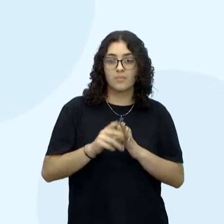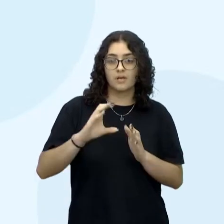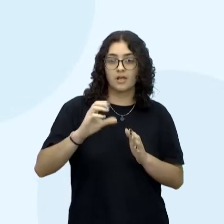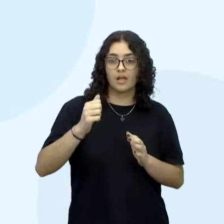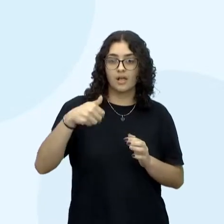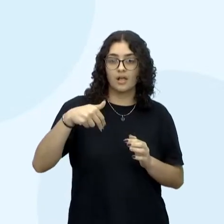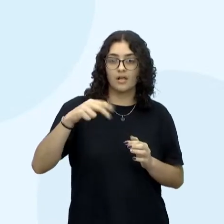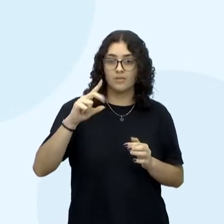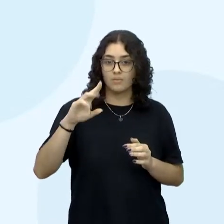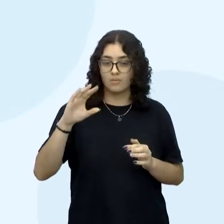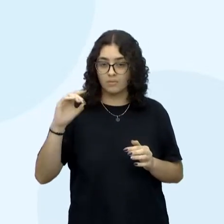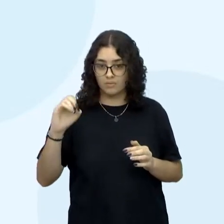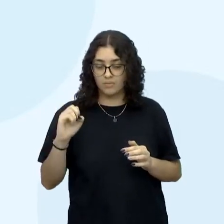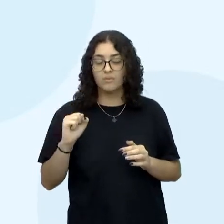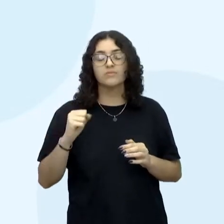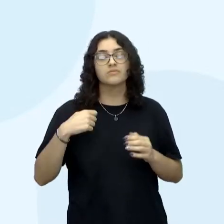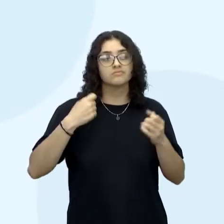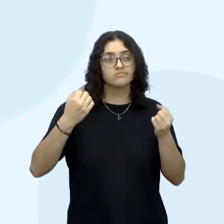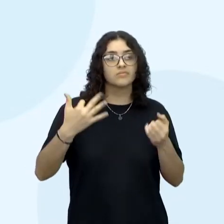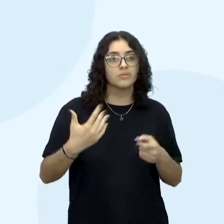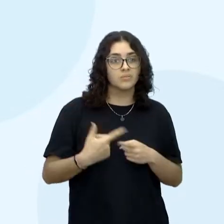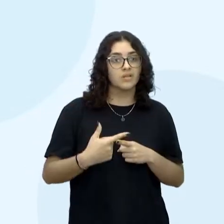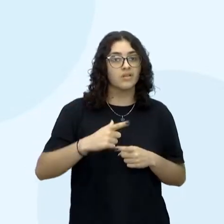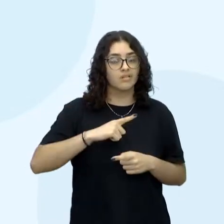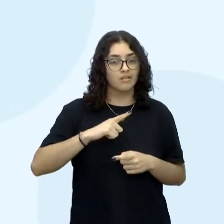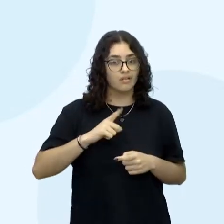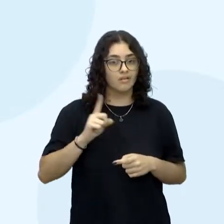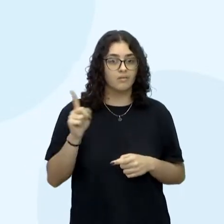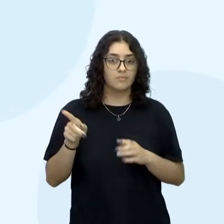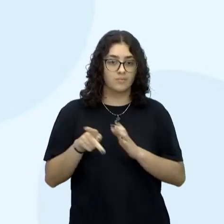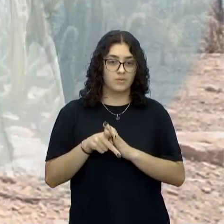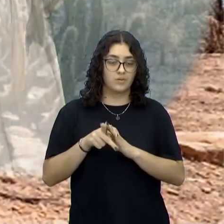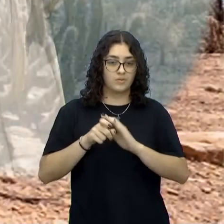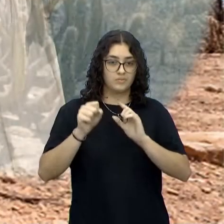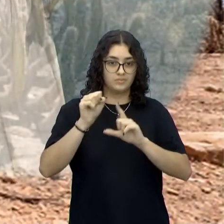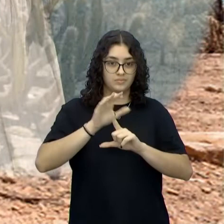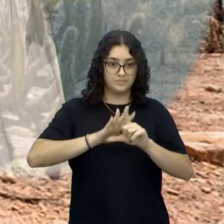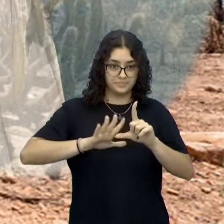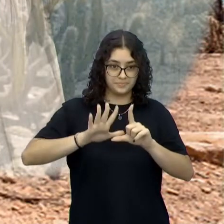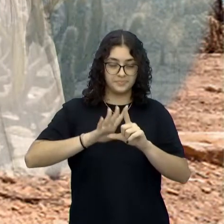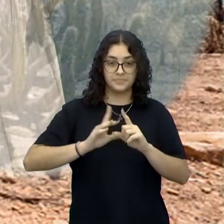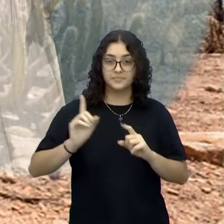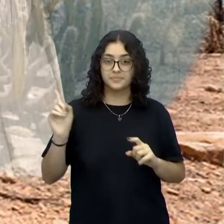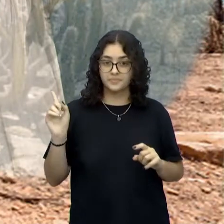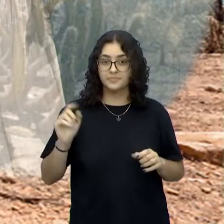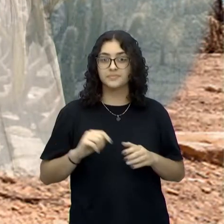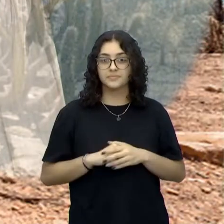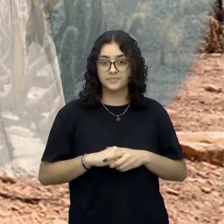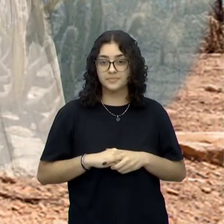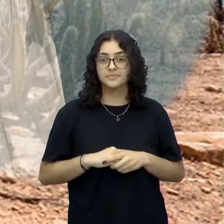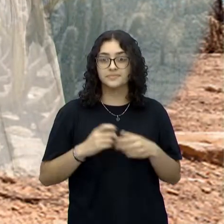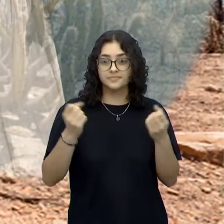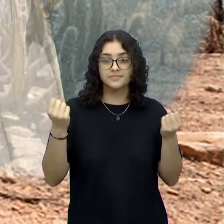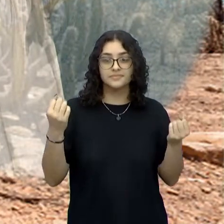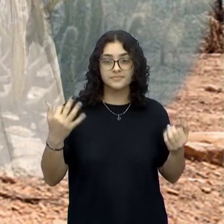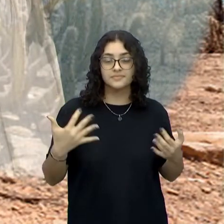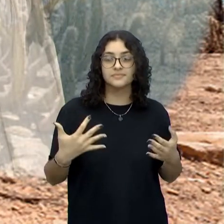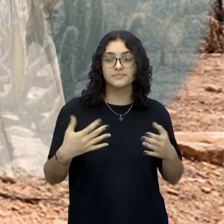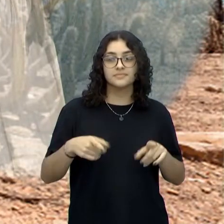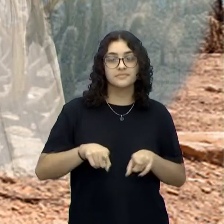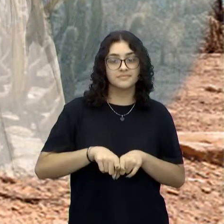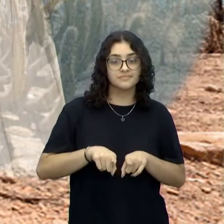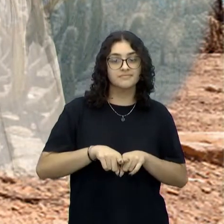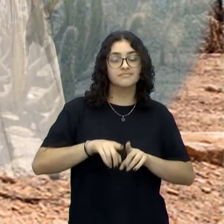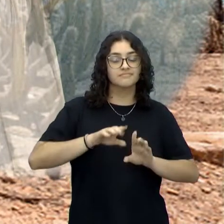já contei para vocês por que nós temos essa imagem de fundo aqui, o nosso chroma key. Falamos sobre making off na